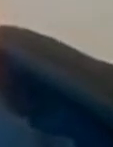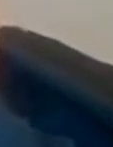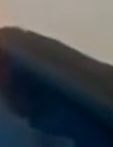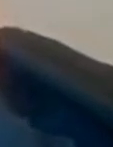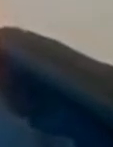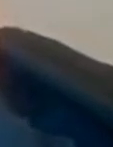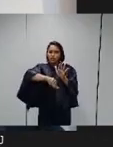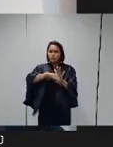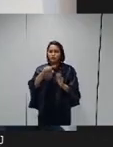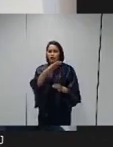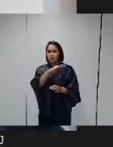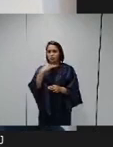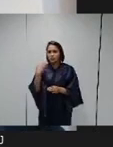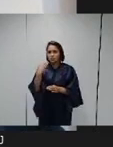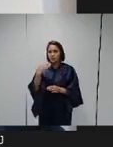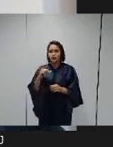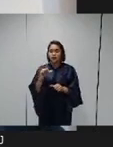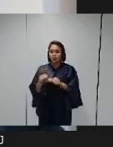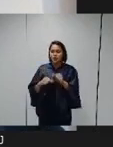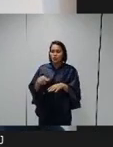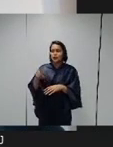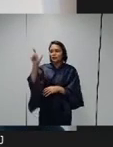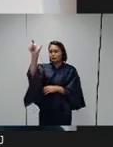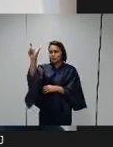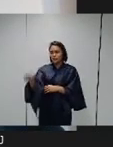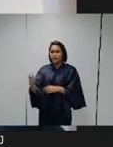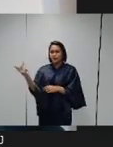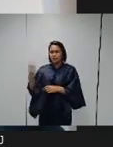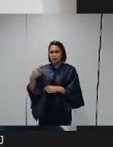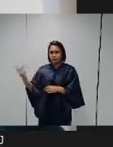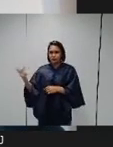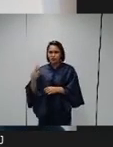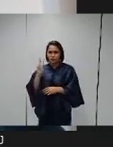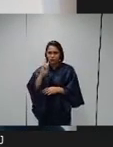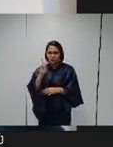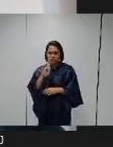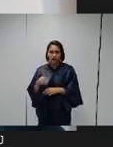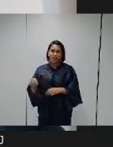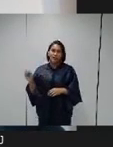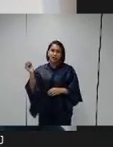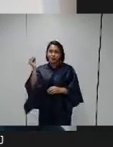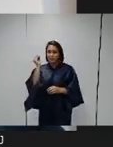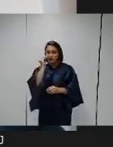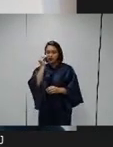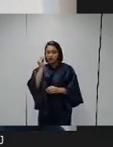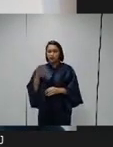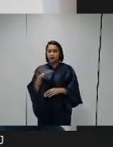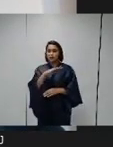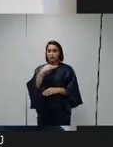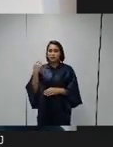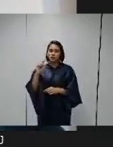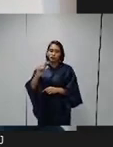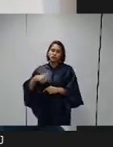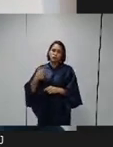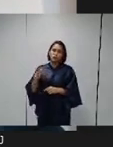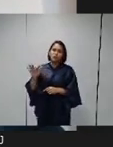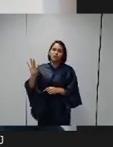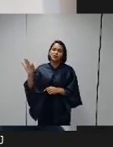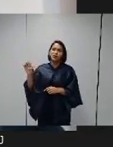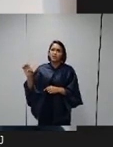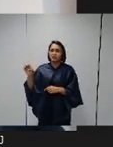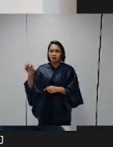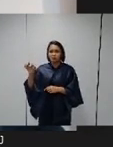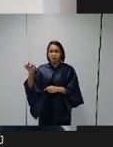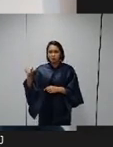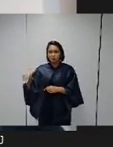organizado por genérica e sem apoio na indícios de prova desse suposto o comprometimento dos investigadores todos